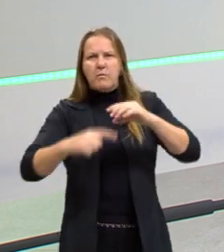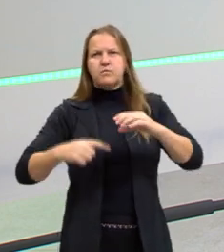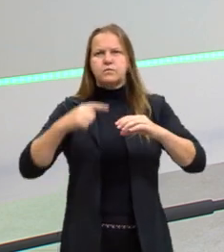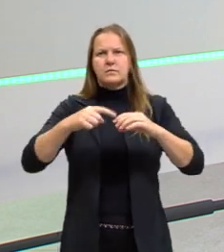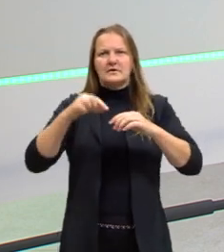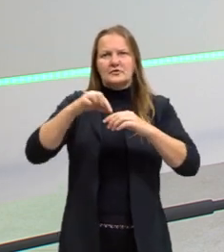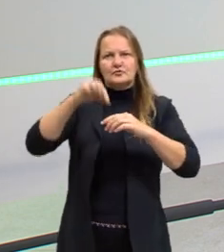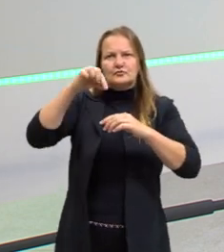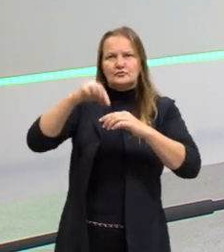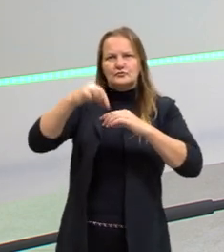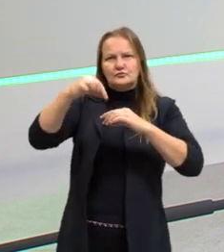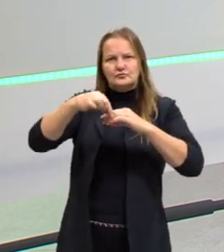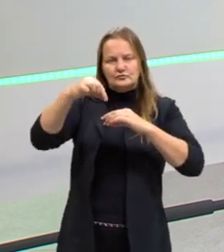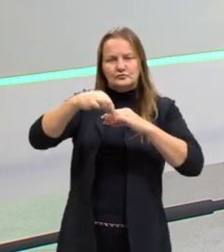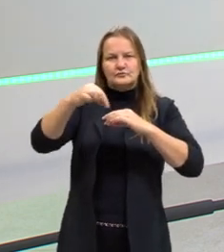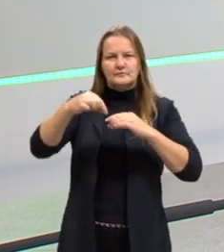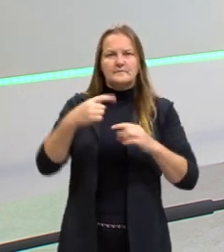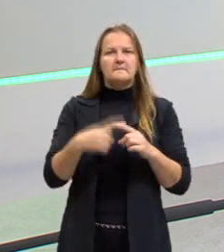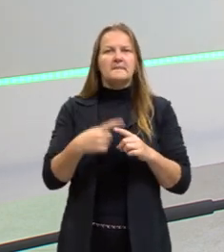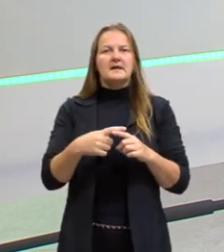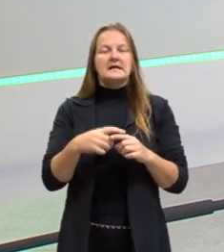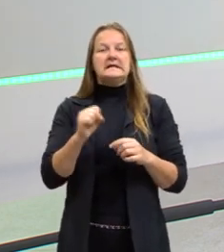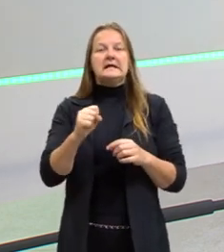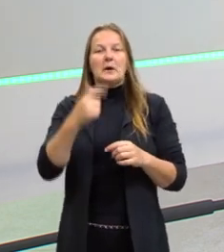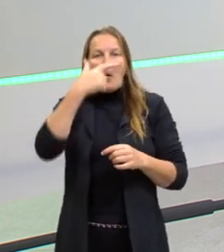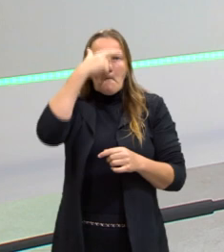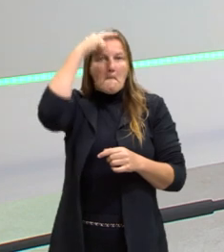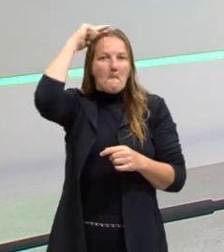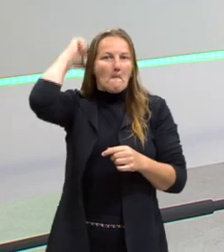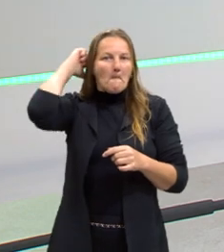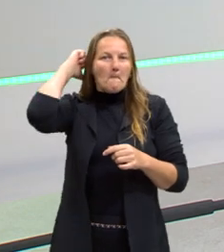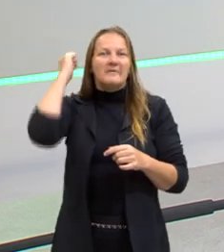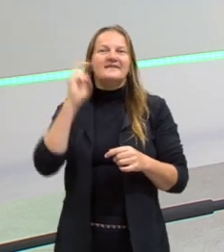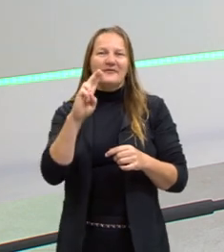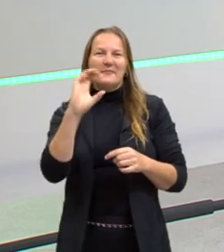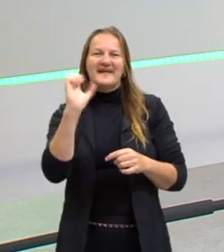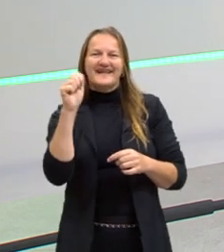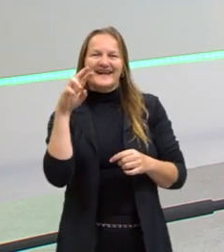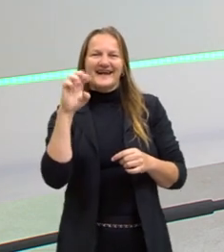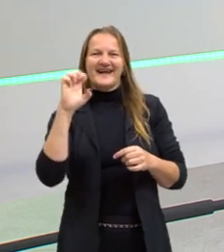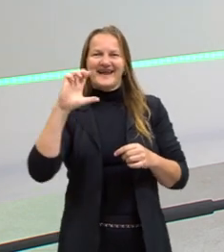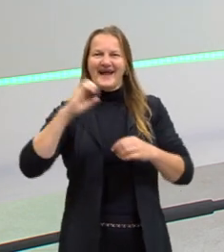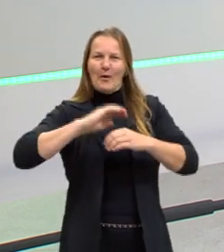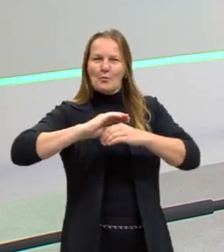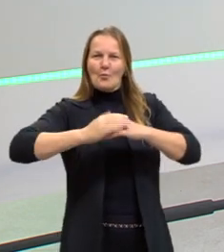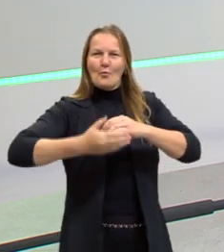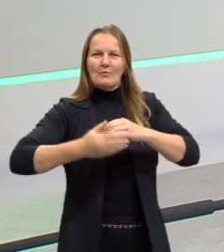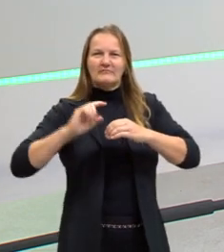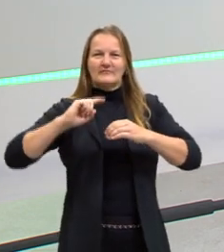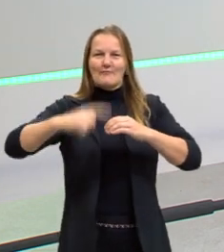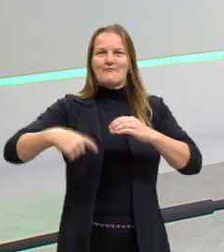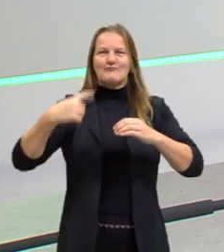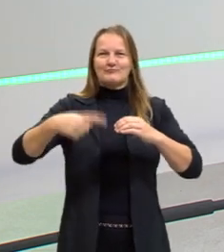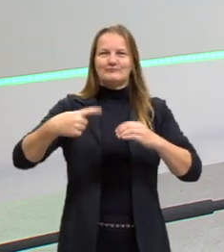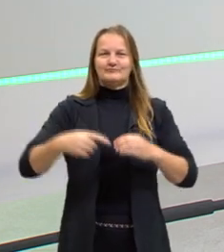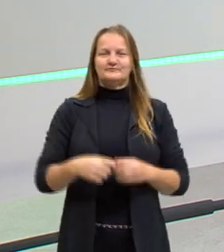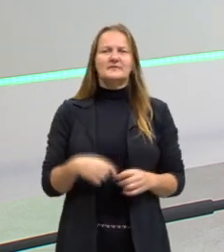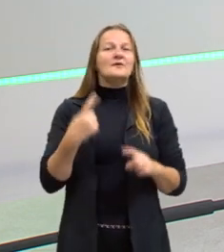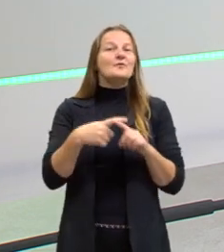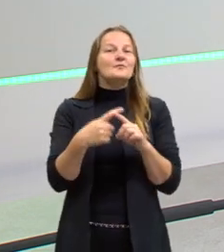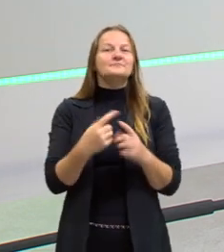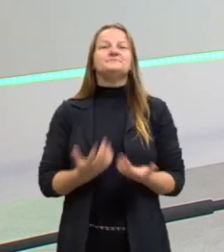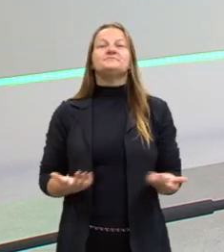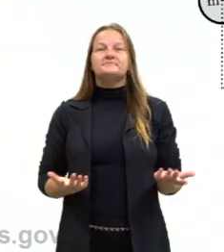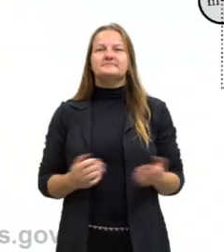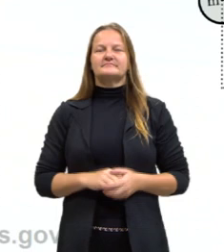pelinhos é que a gente fala que quando não tem o pneu está careca certo bom então Relembrando um pouquinho da nossa última